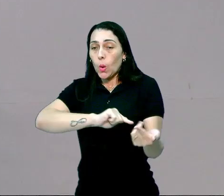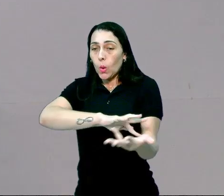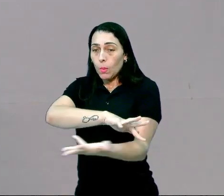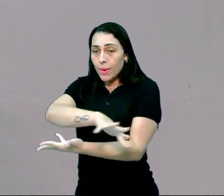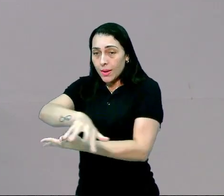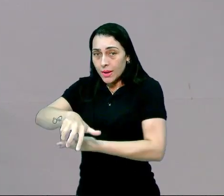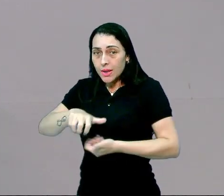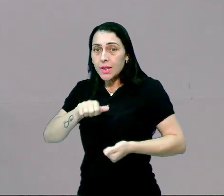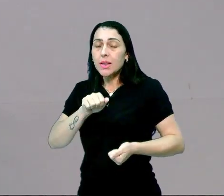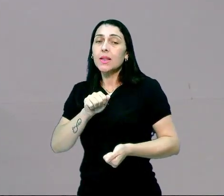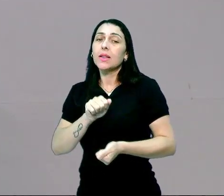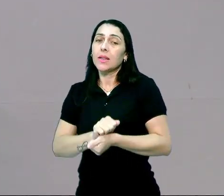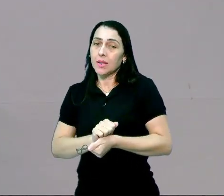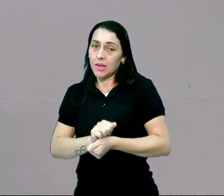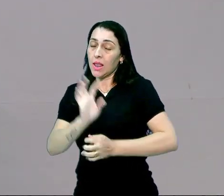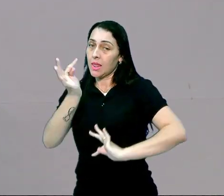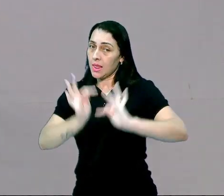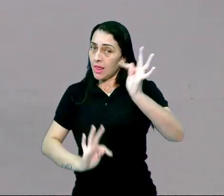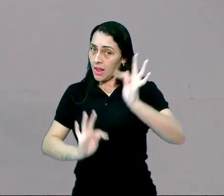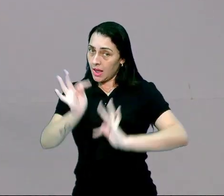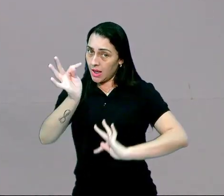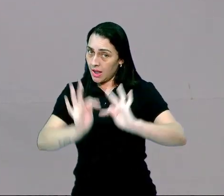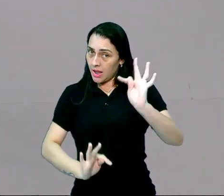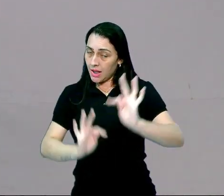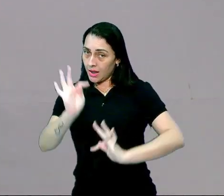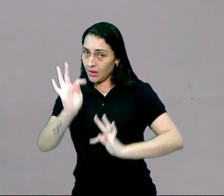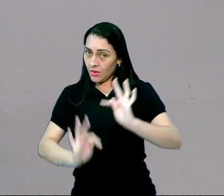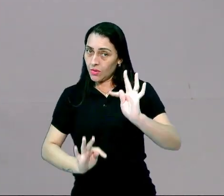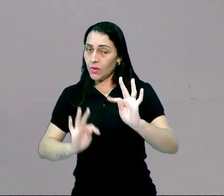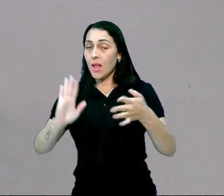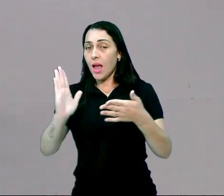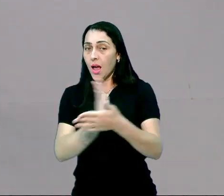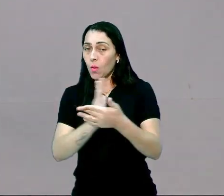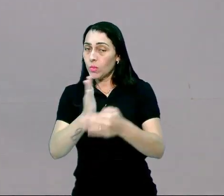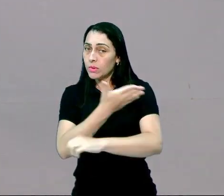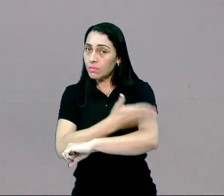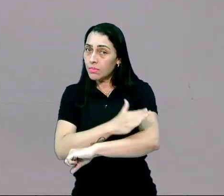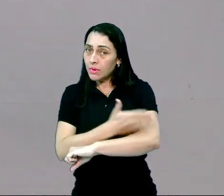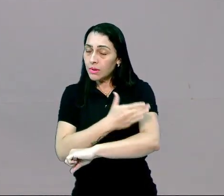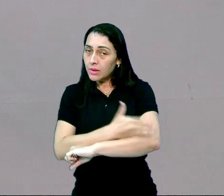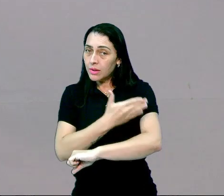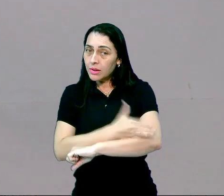globalização, o aspecto tecnológico seria o acesso à difusão de determinadas práticas,